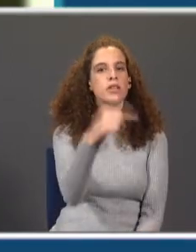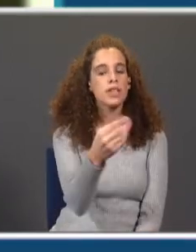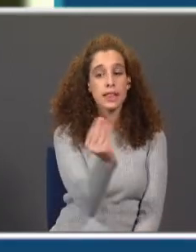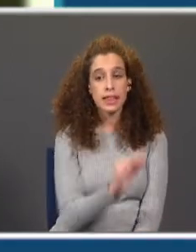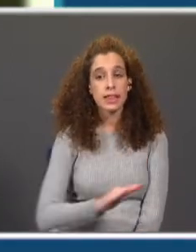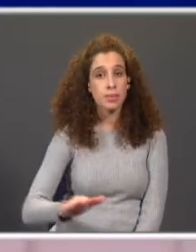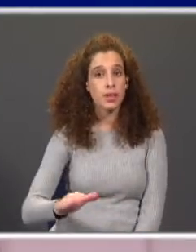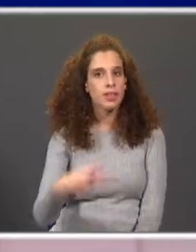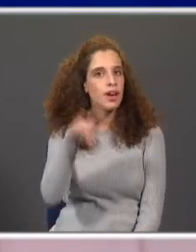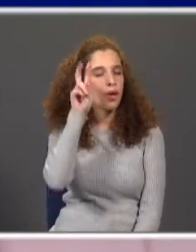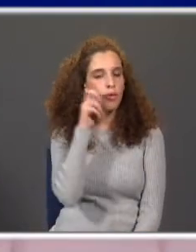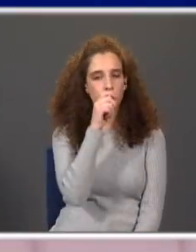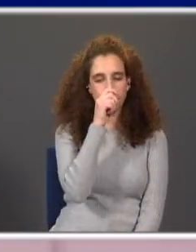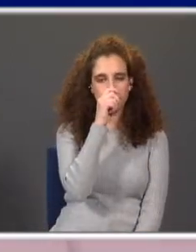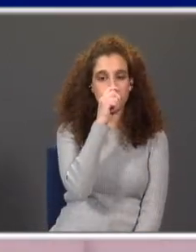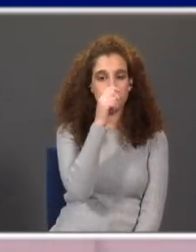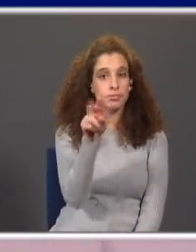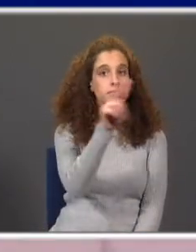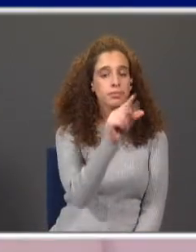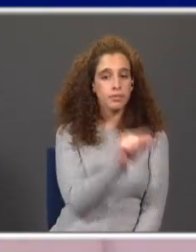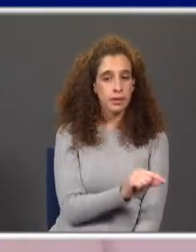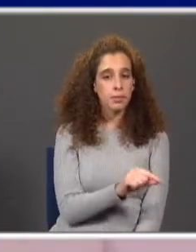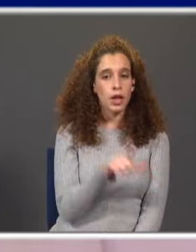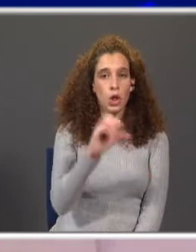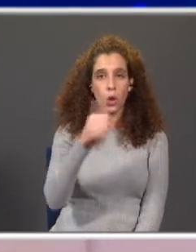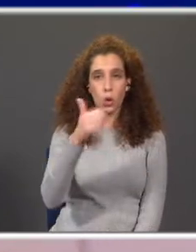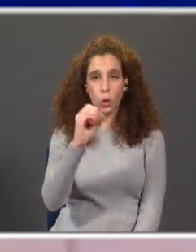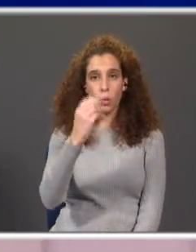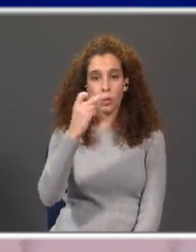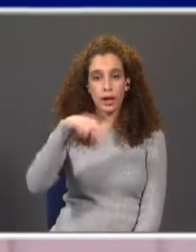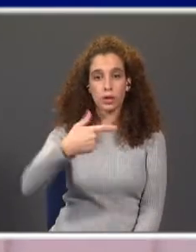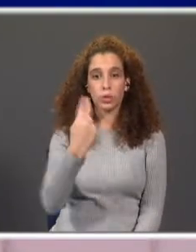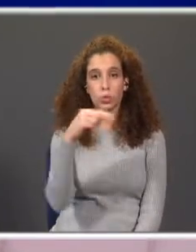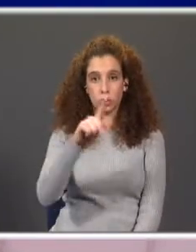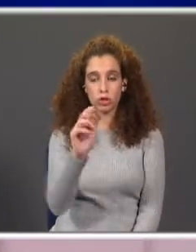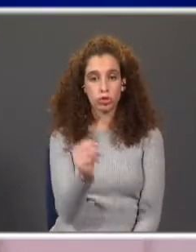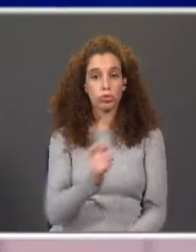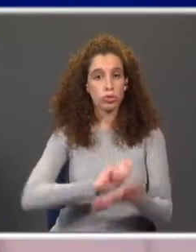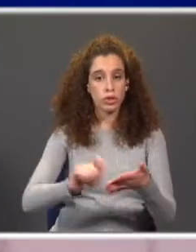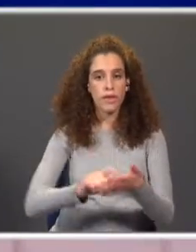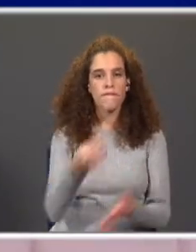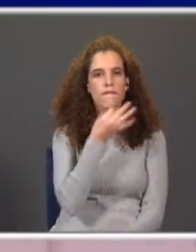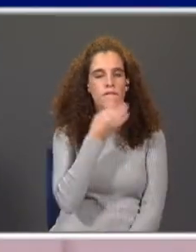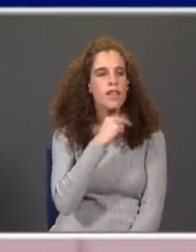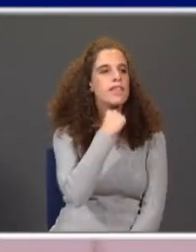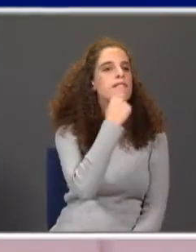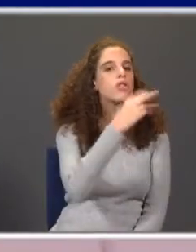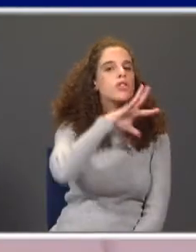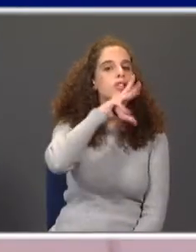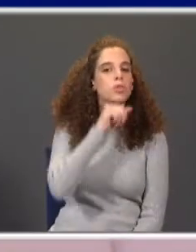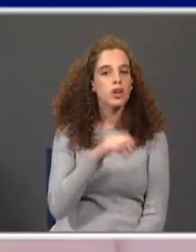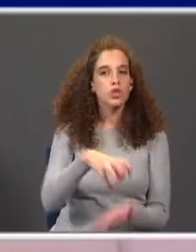que a ouve. Também Lobo Antunes nos fala da voz das mães no bairro de